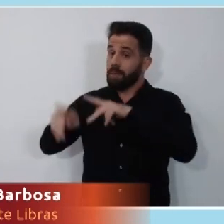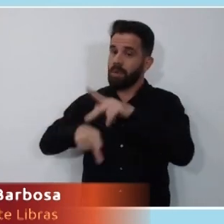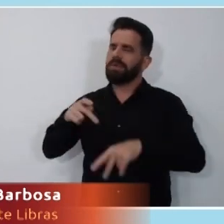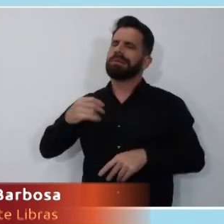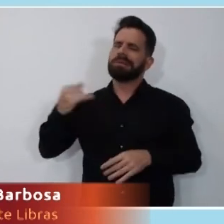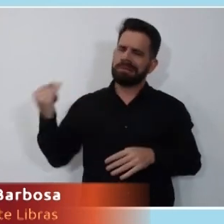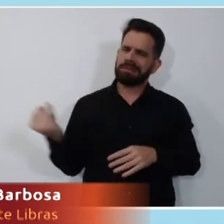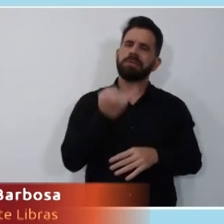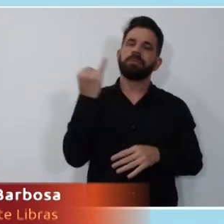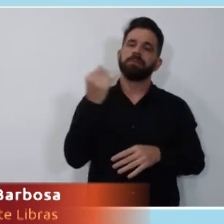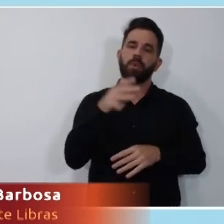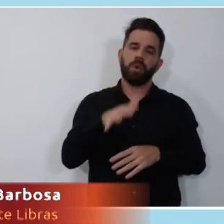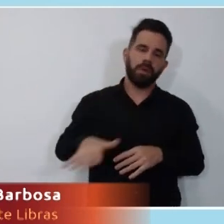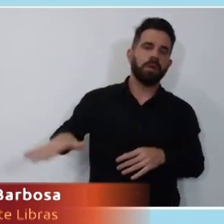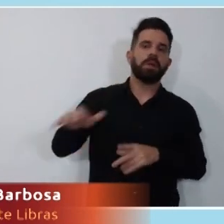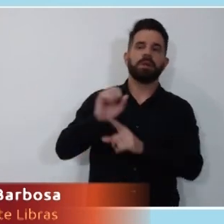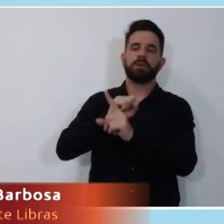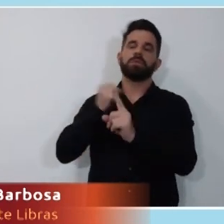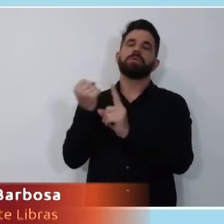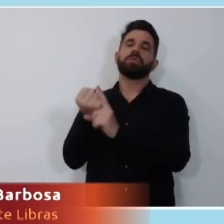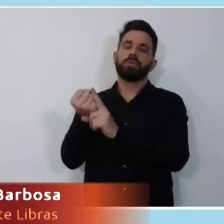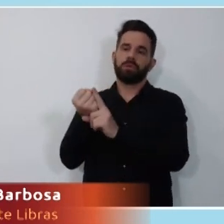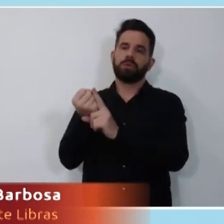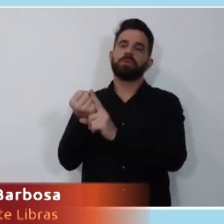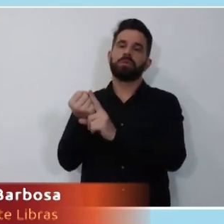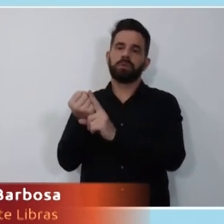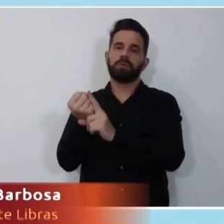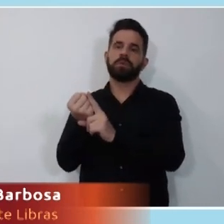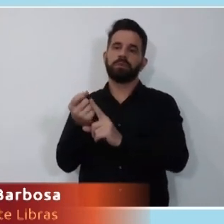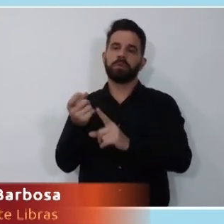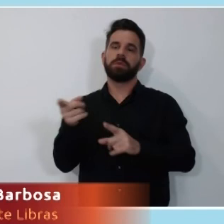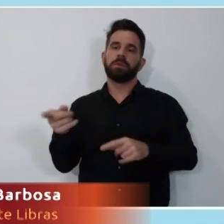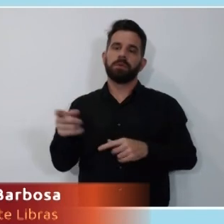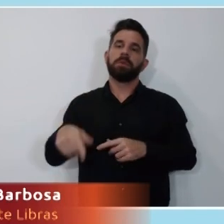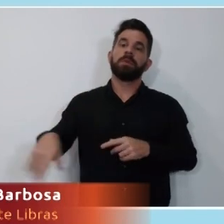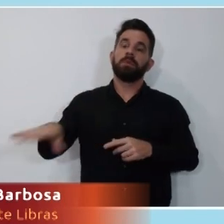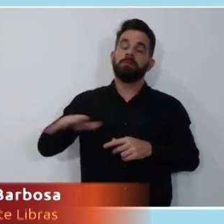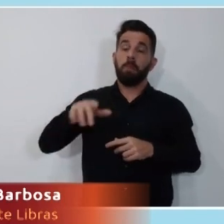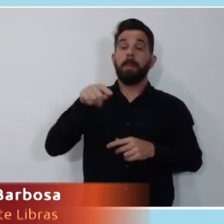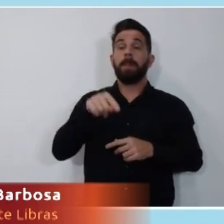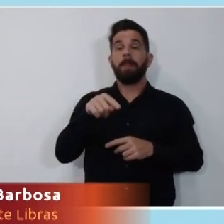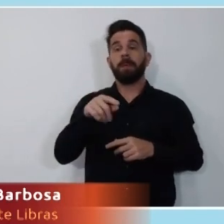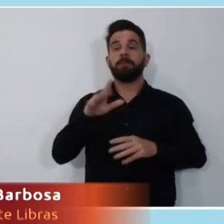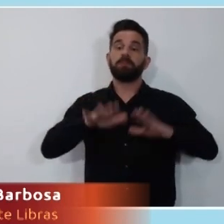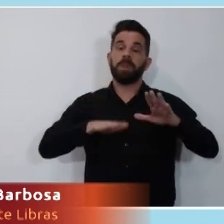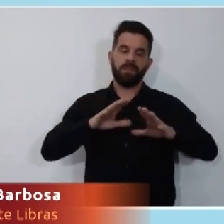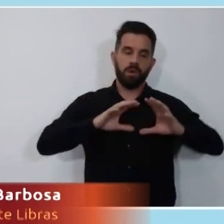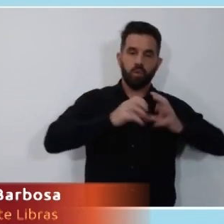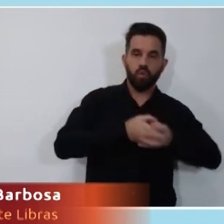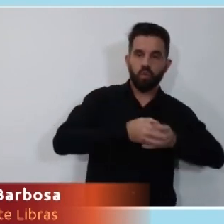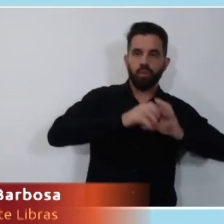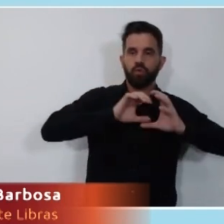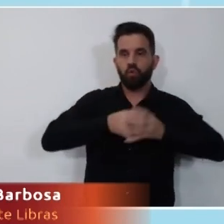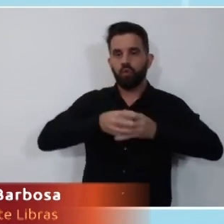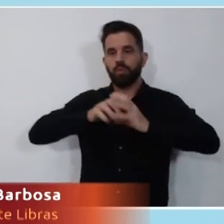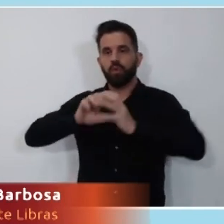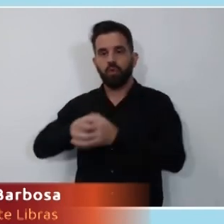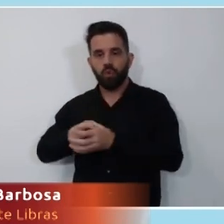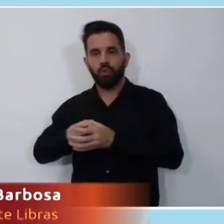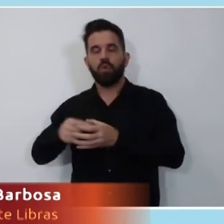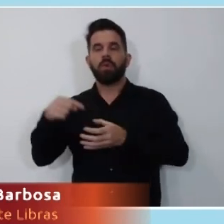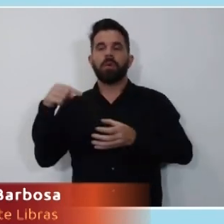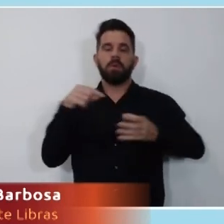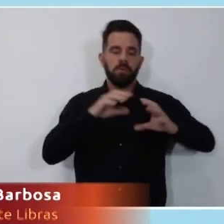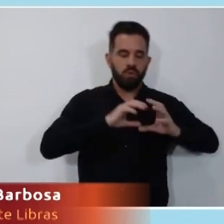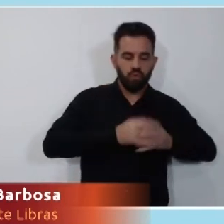toda a participação social é importante e uma estratégia talvez seria fazer grupos menores, né, no grupo maior, além da audiência, sino fazer